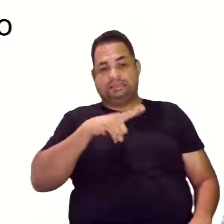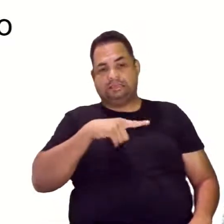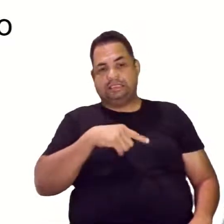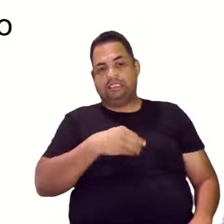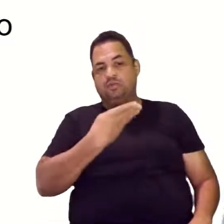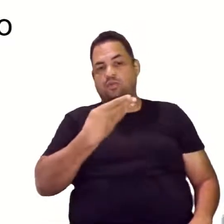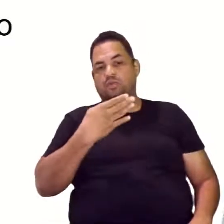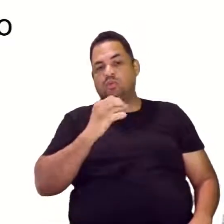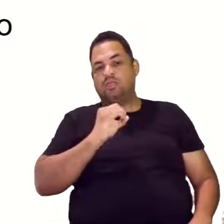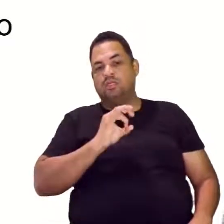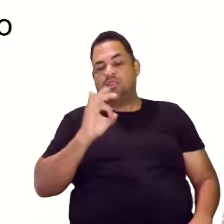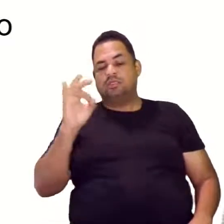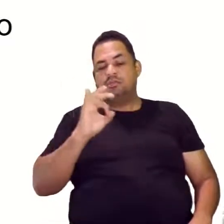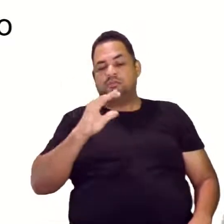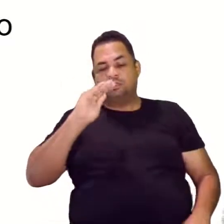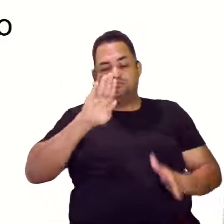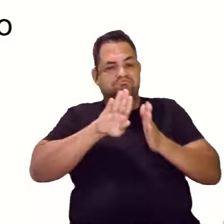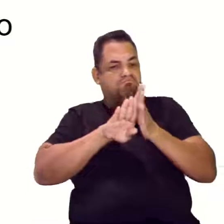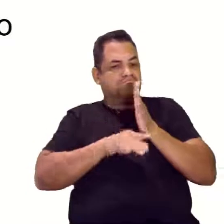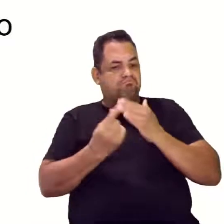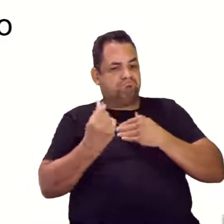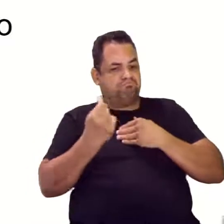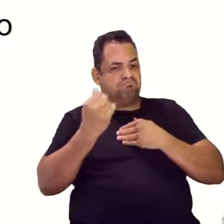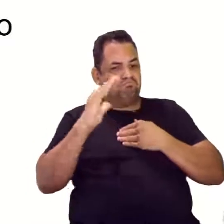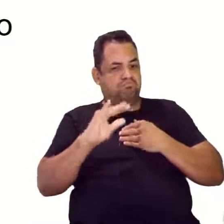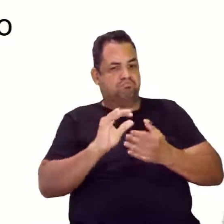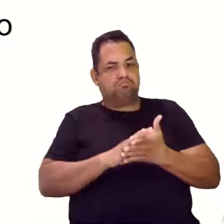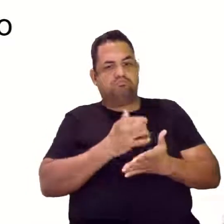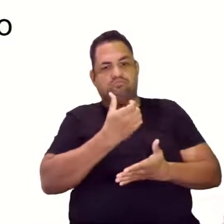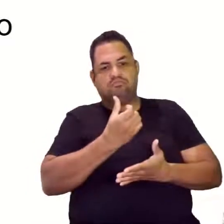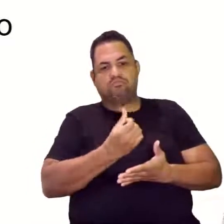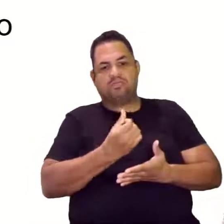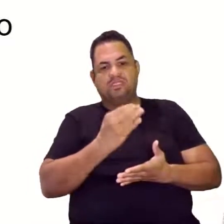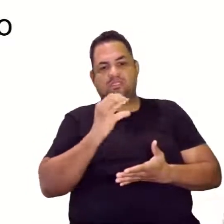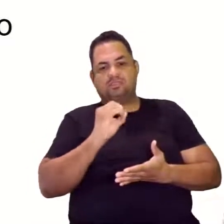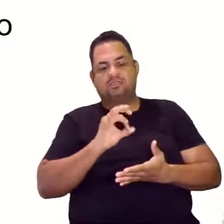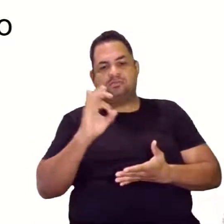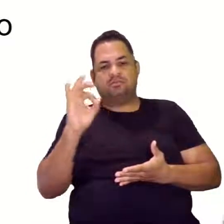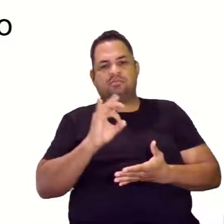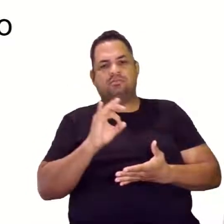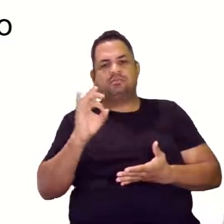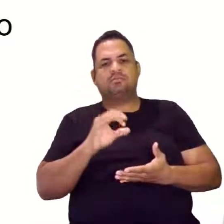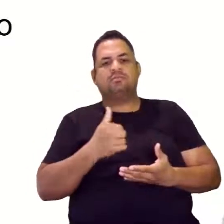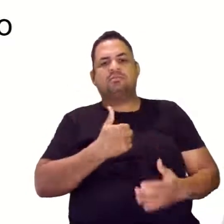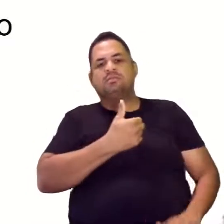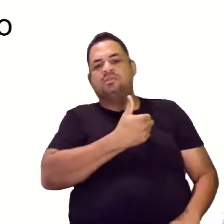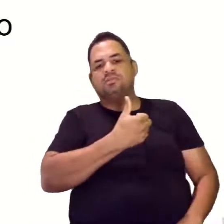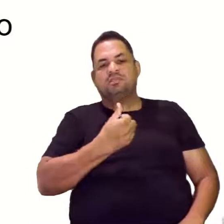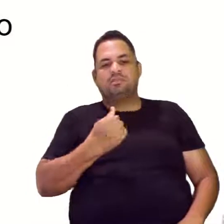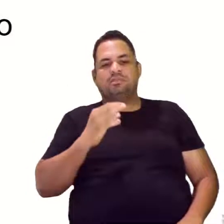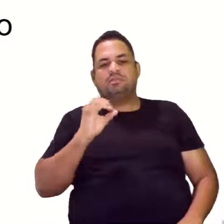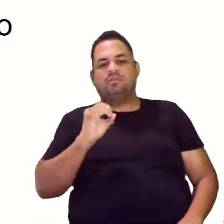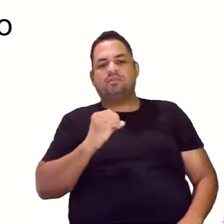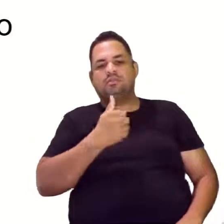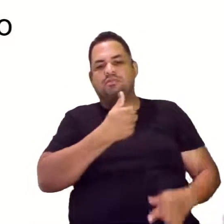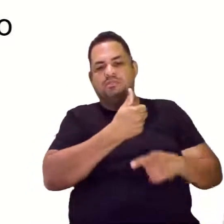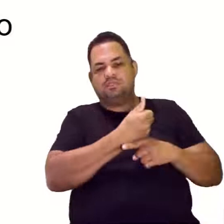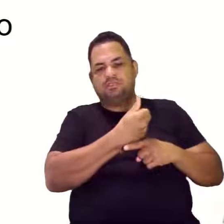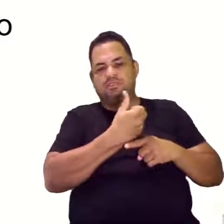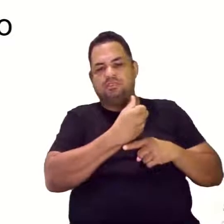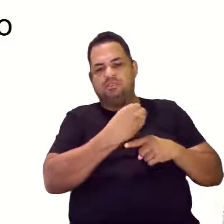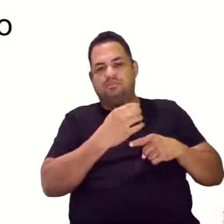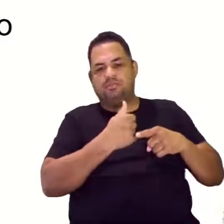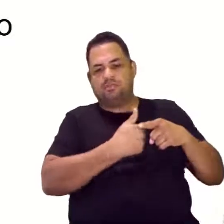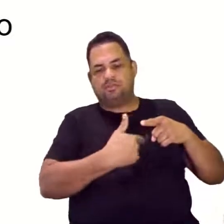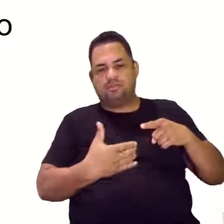de desconto, quer dizer que ele está sendo cobrado 60%. 60%. 60% é o quê? 60 por